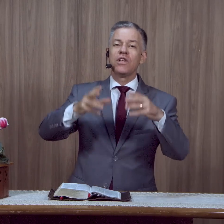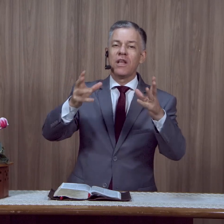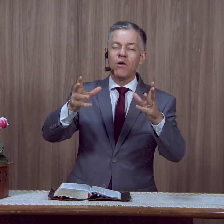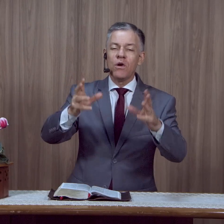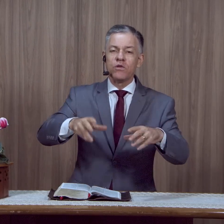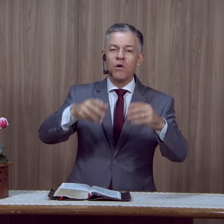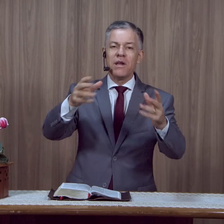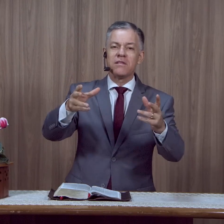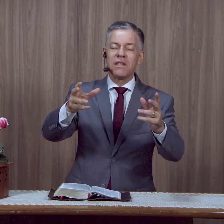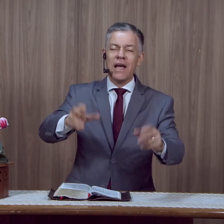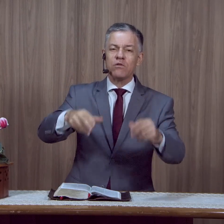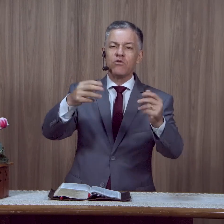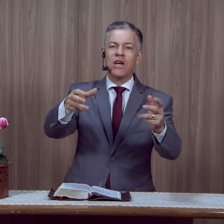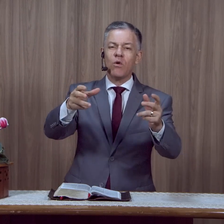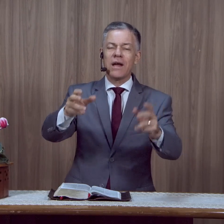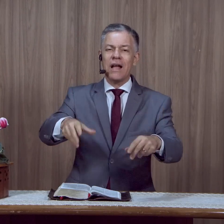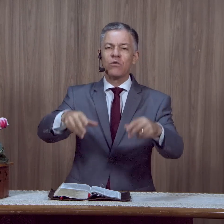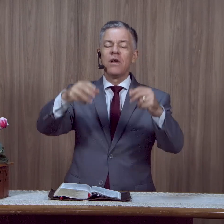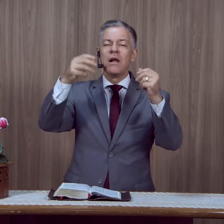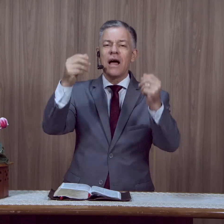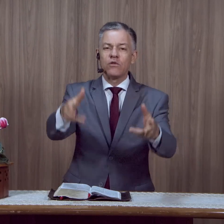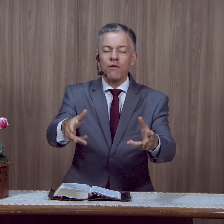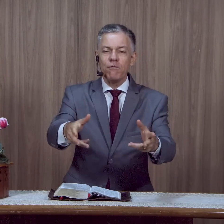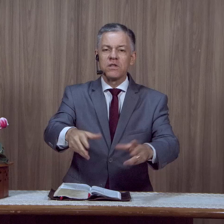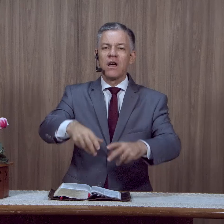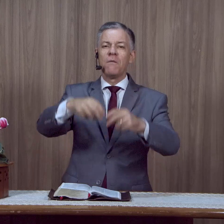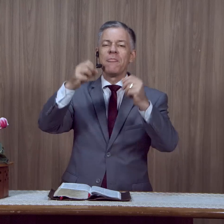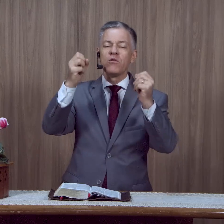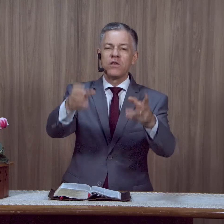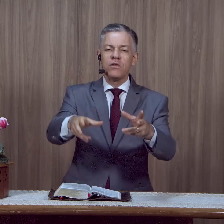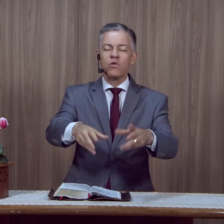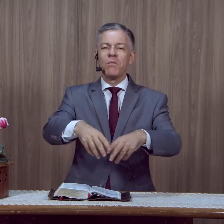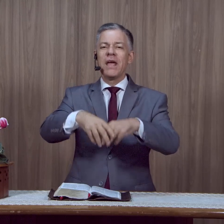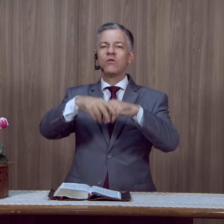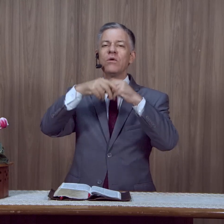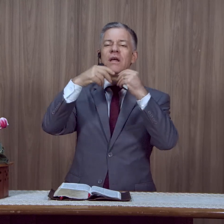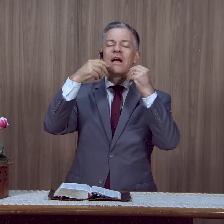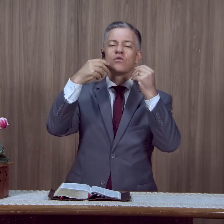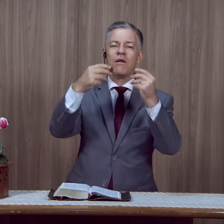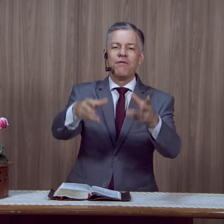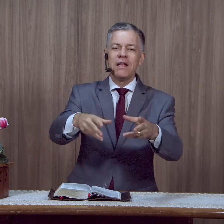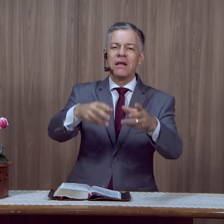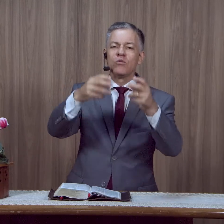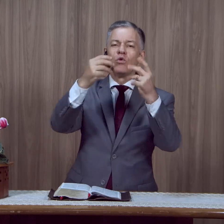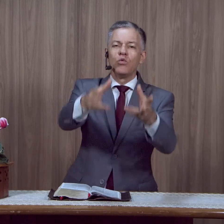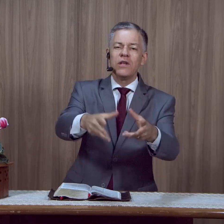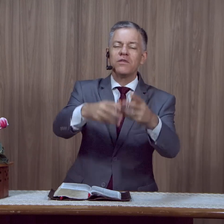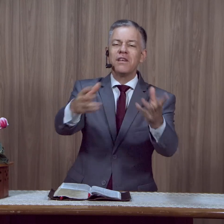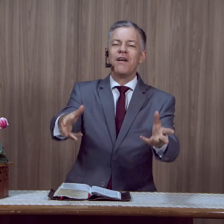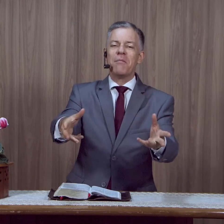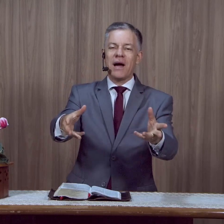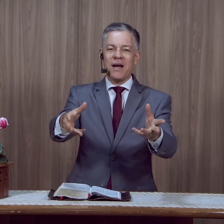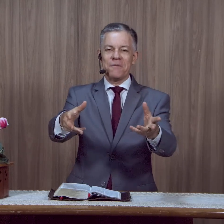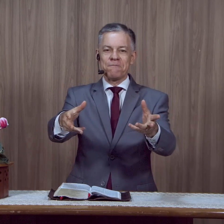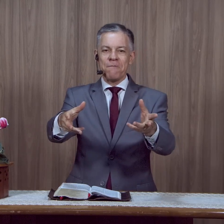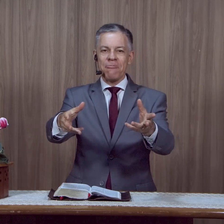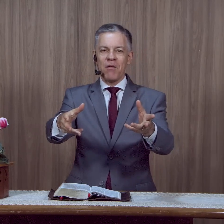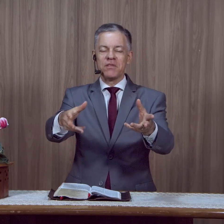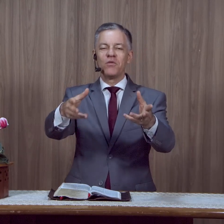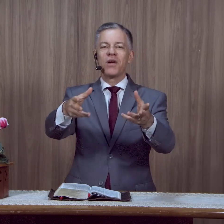que Deus te deu, o seu ministério, o seu diaconato, a sua função, o seu instrumento, a sua vida. Tudo isso você vai